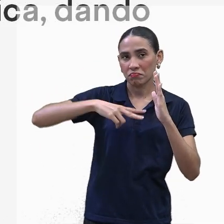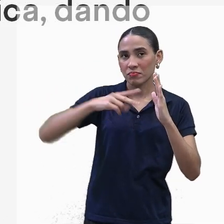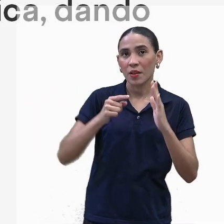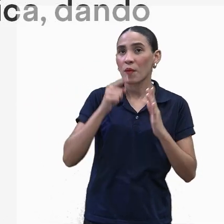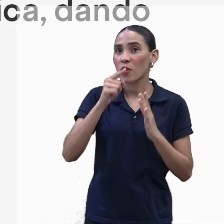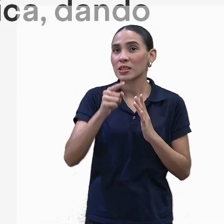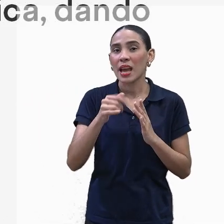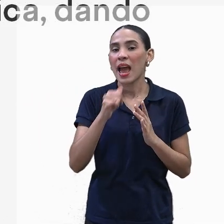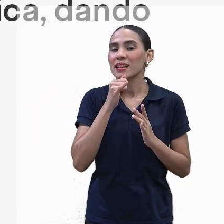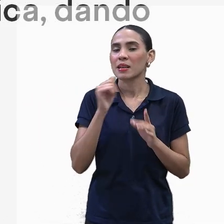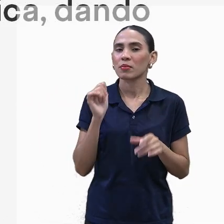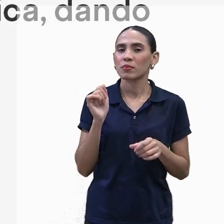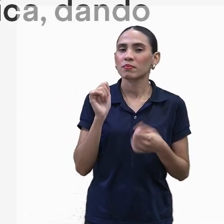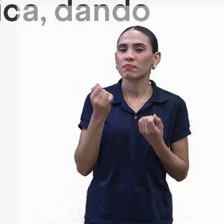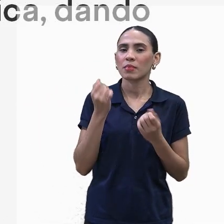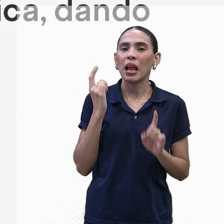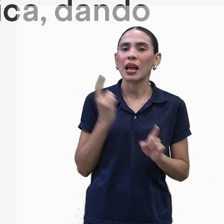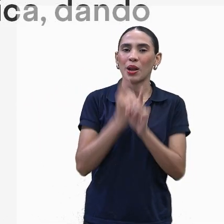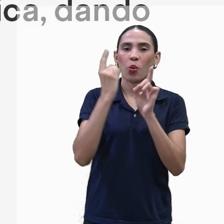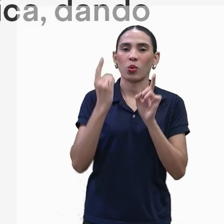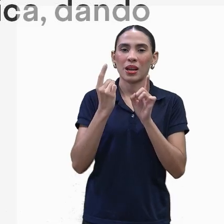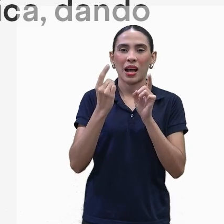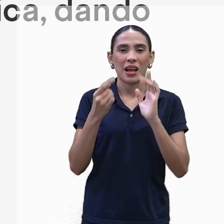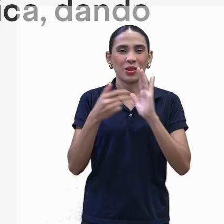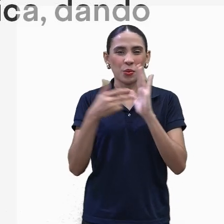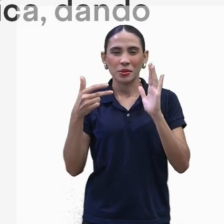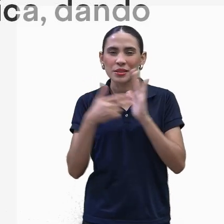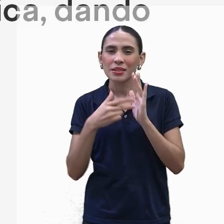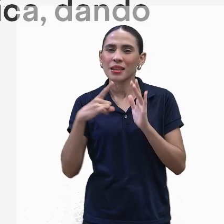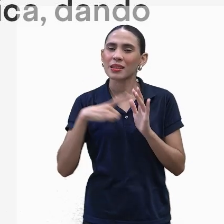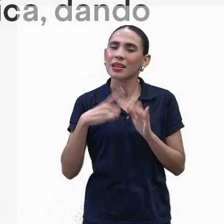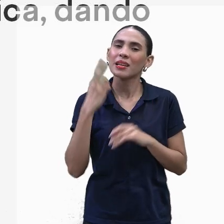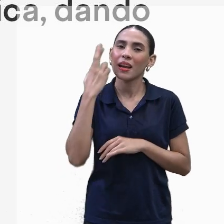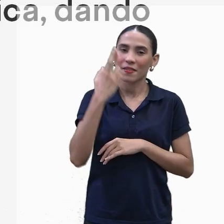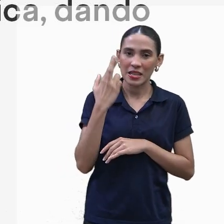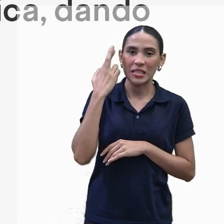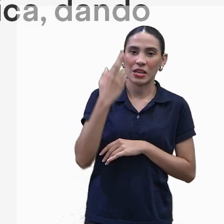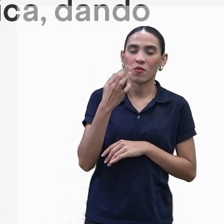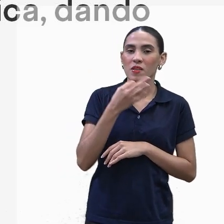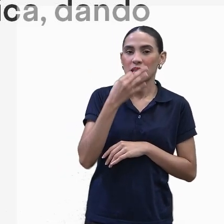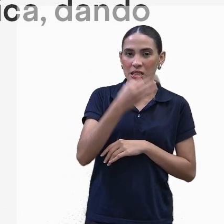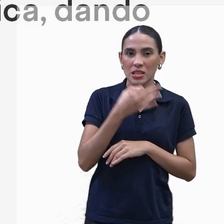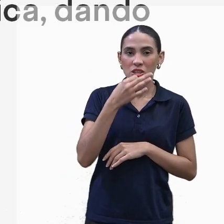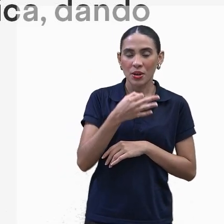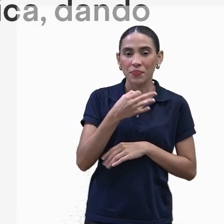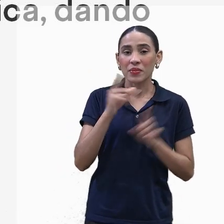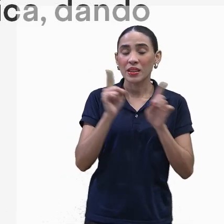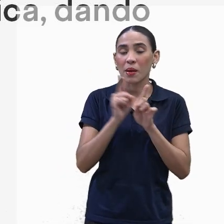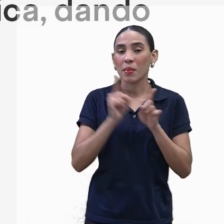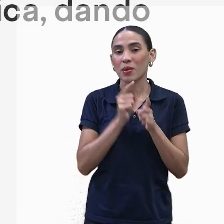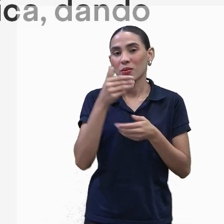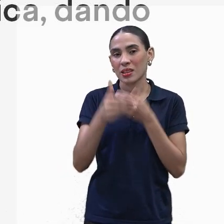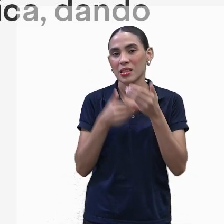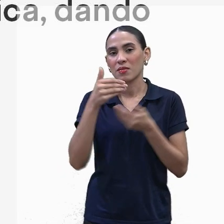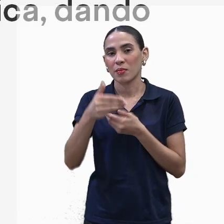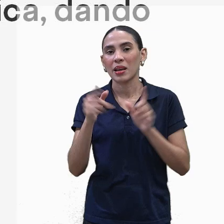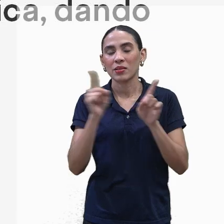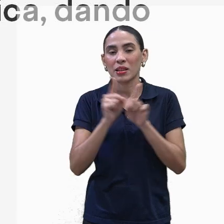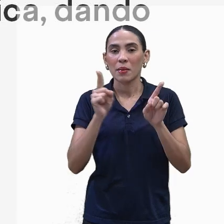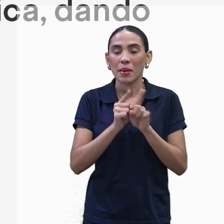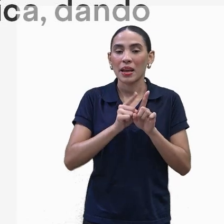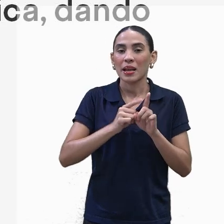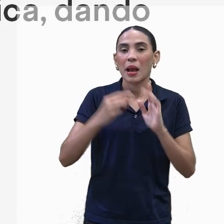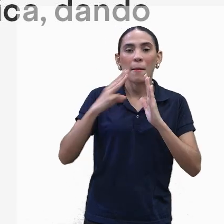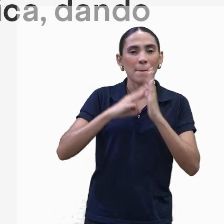você se deparar com uma notícia, tenha essa reflexão crítica aí. O desenvolvimento desse